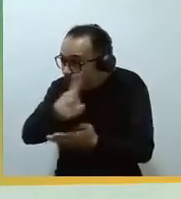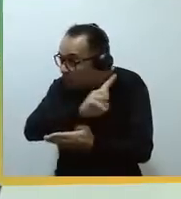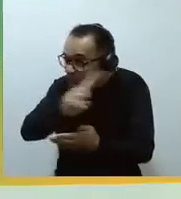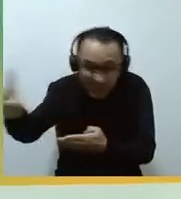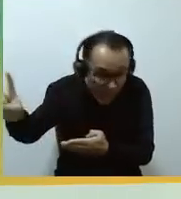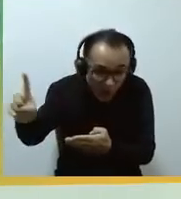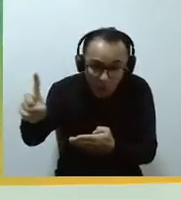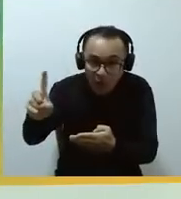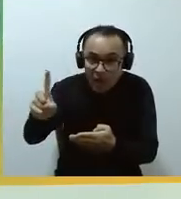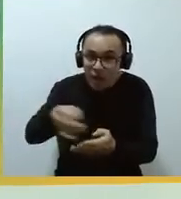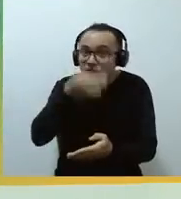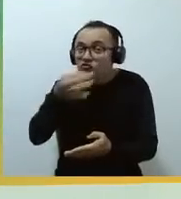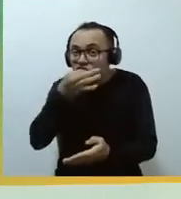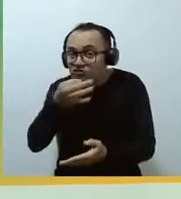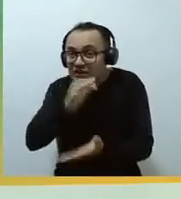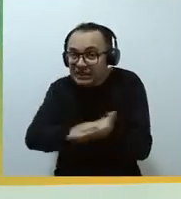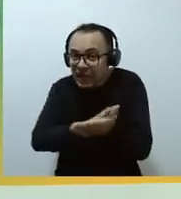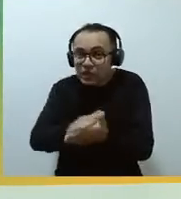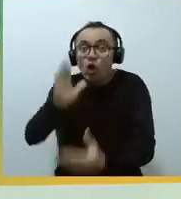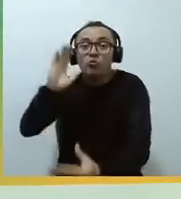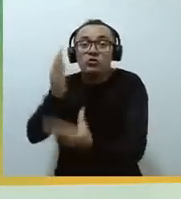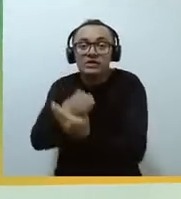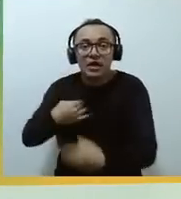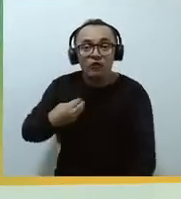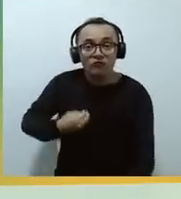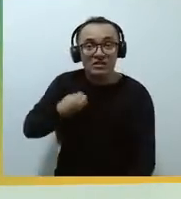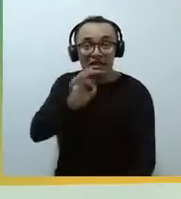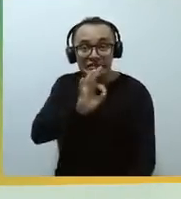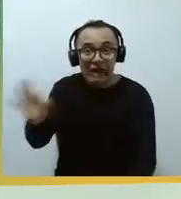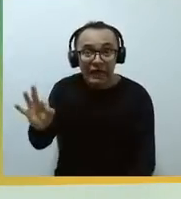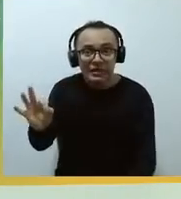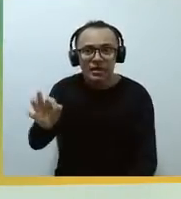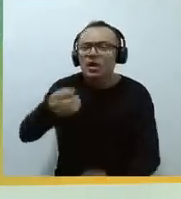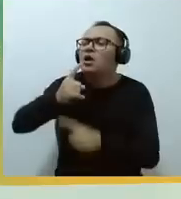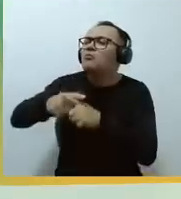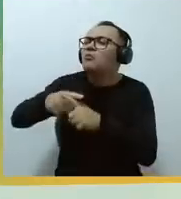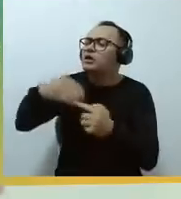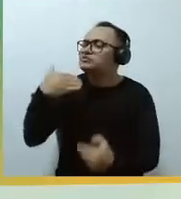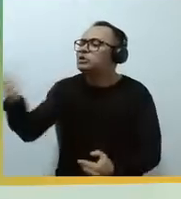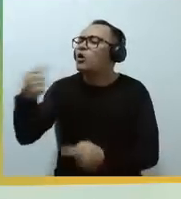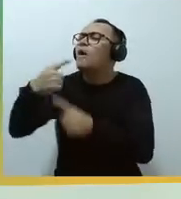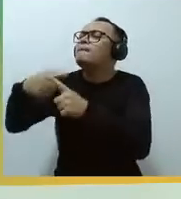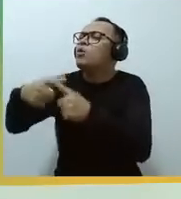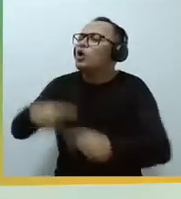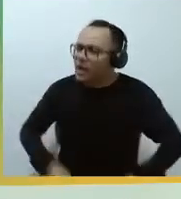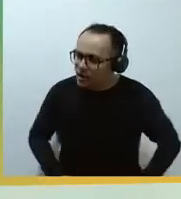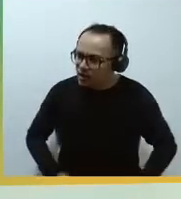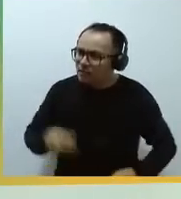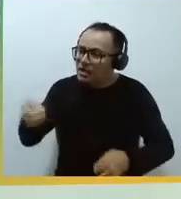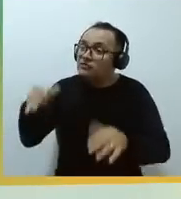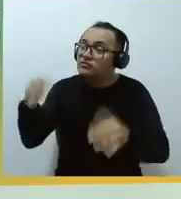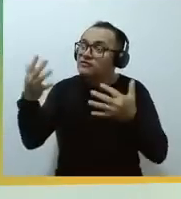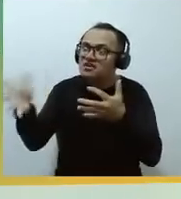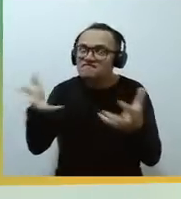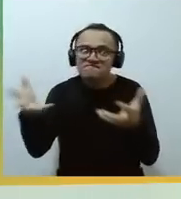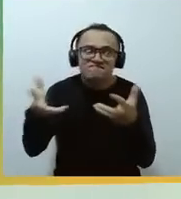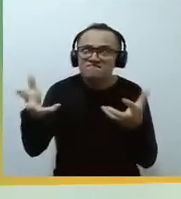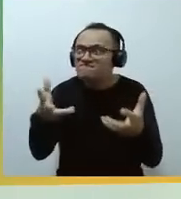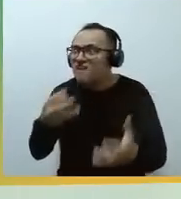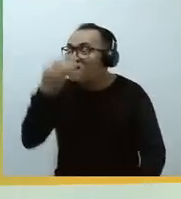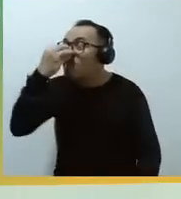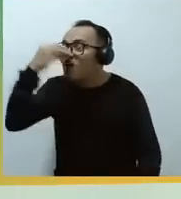citado, não existo nesse processo. Por que você chamou? Para você fazer esse circo que você está fazendo aqui. Está bonito para